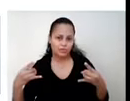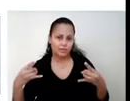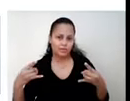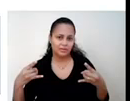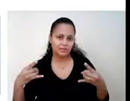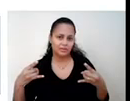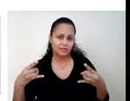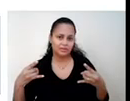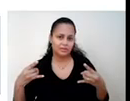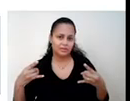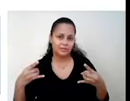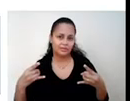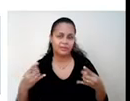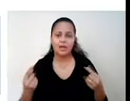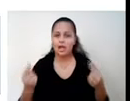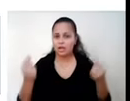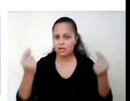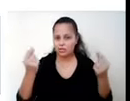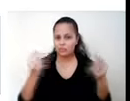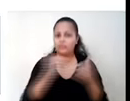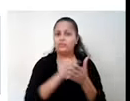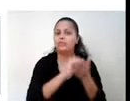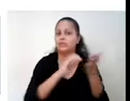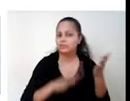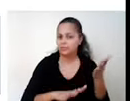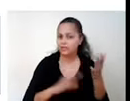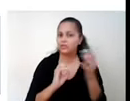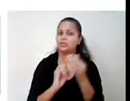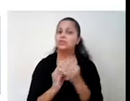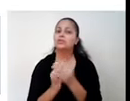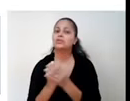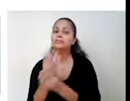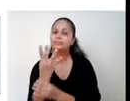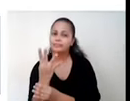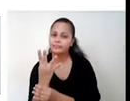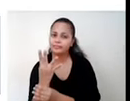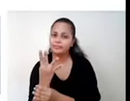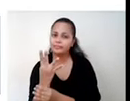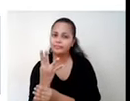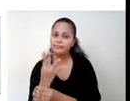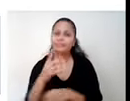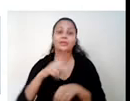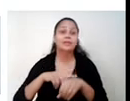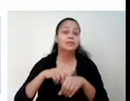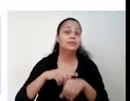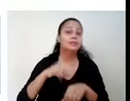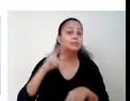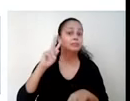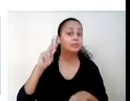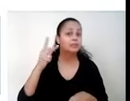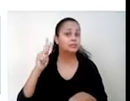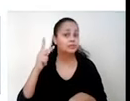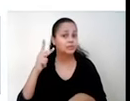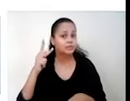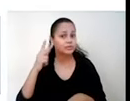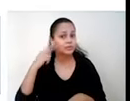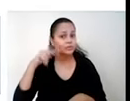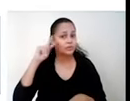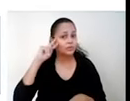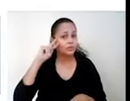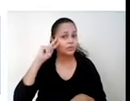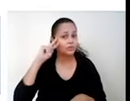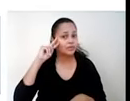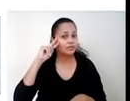e emprestar dinheiro a juros também foram atividades que surgiram nesse momento da história. As letras de